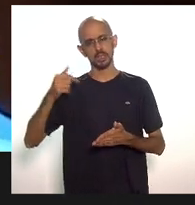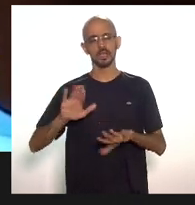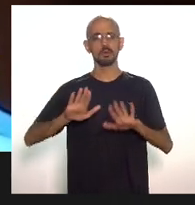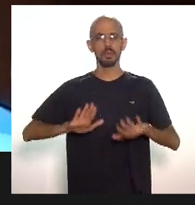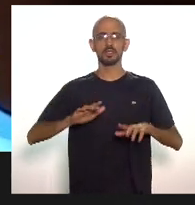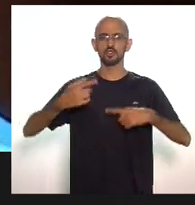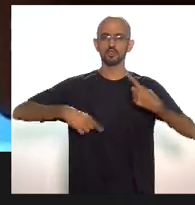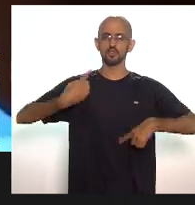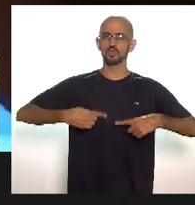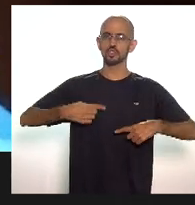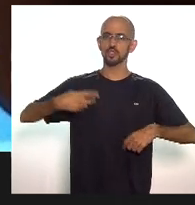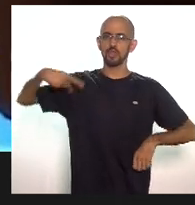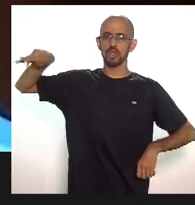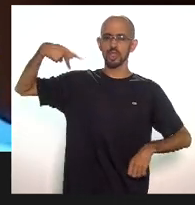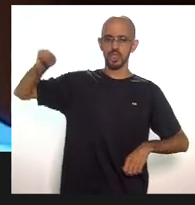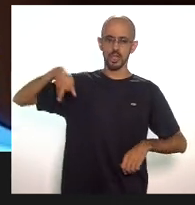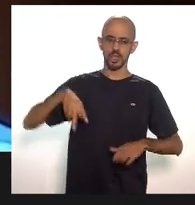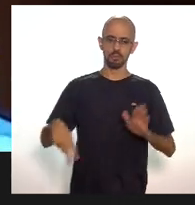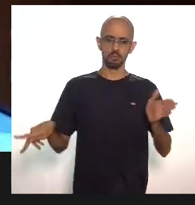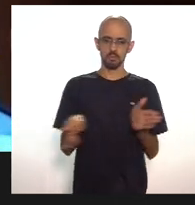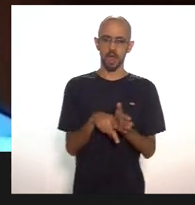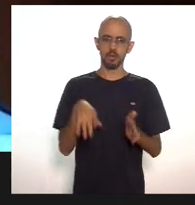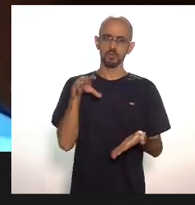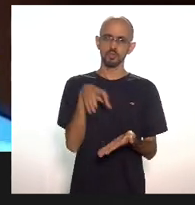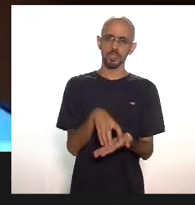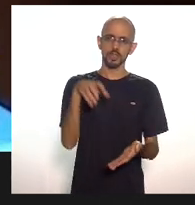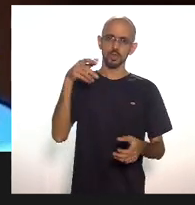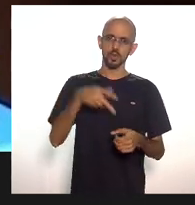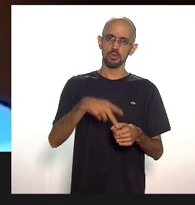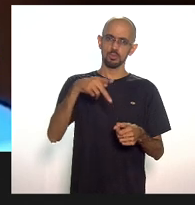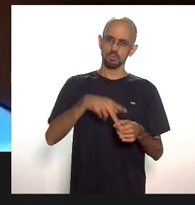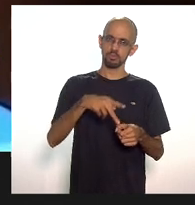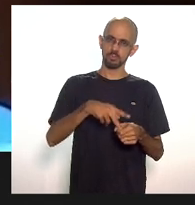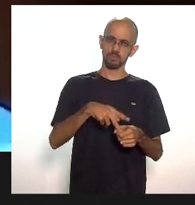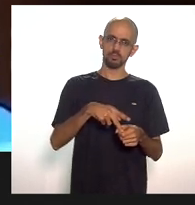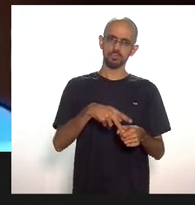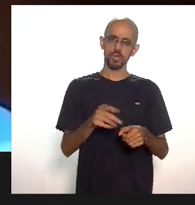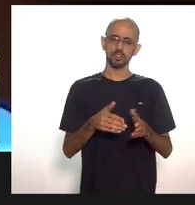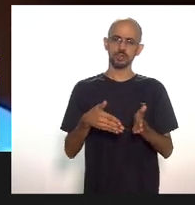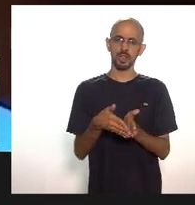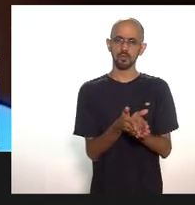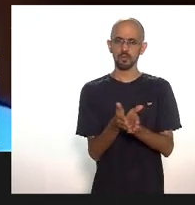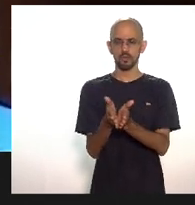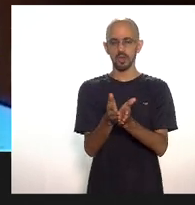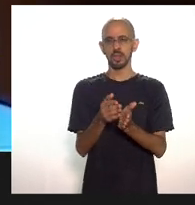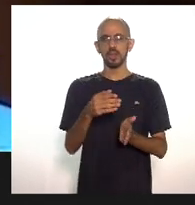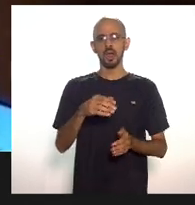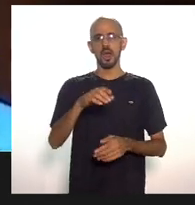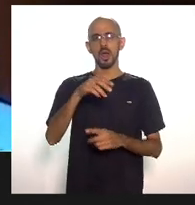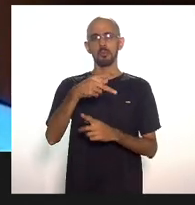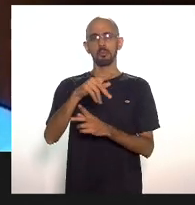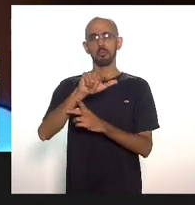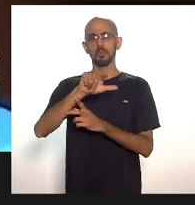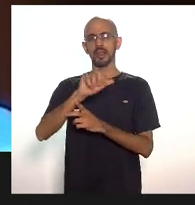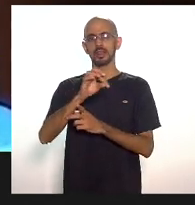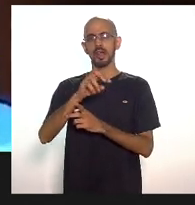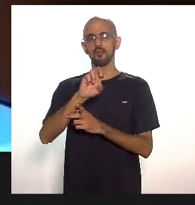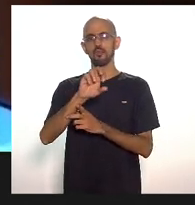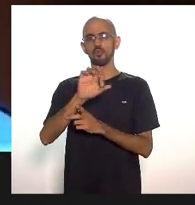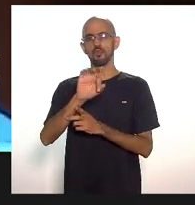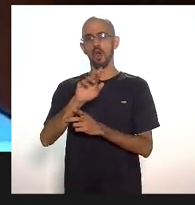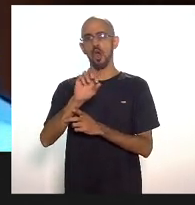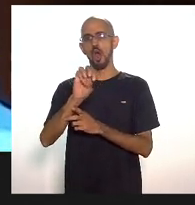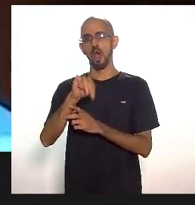ele justamente no setor específico das encomendas, de plataformas, embarcações, enfim,